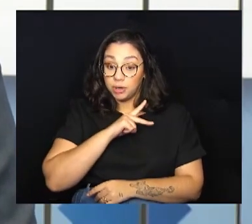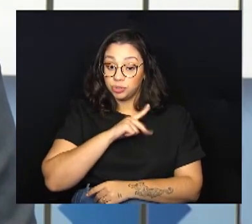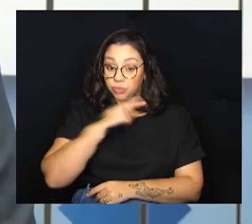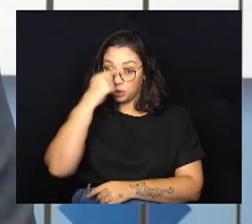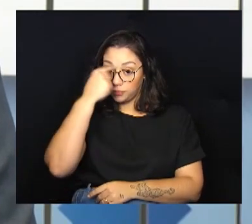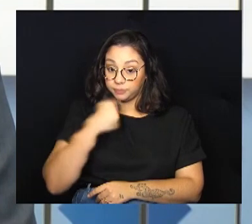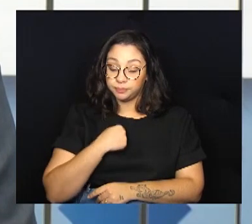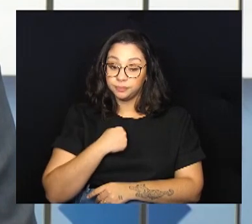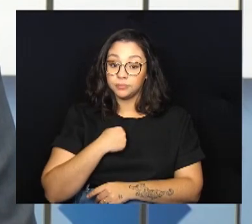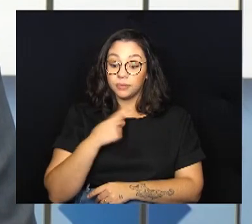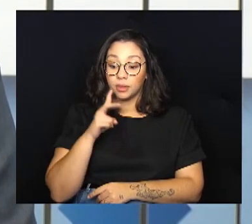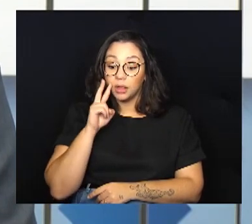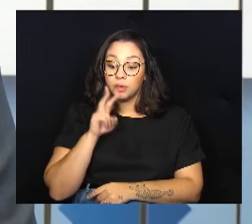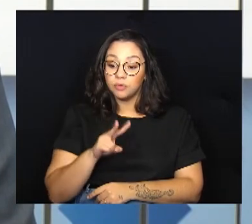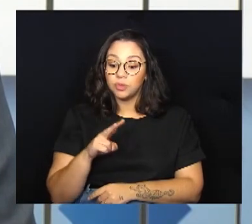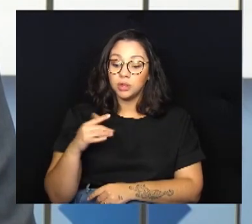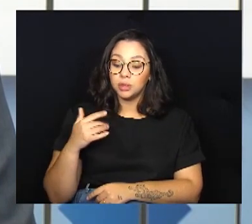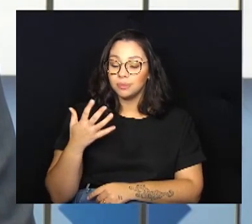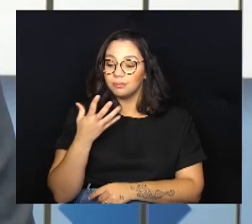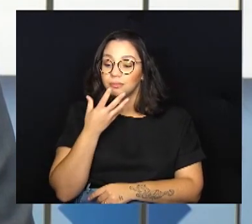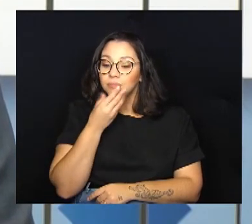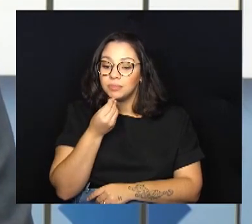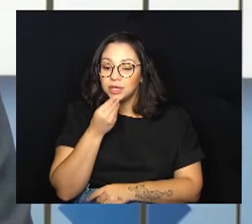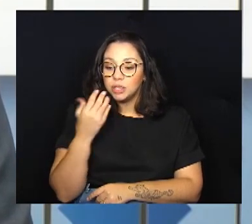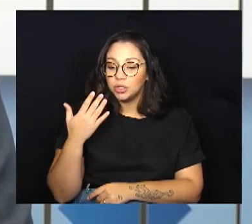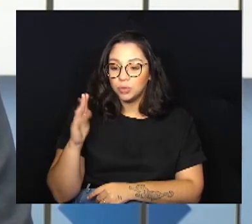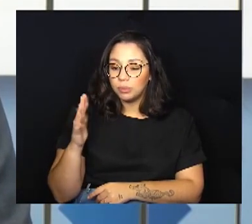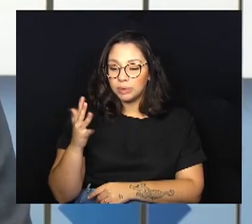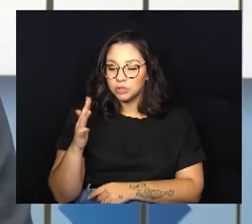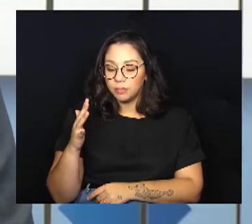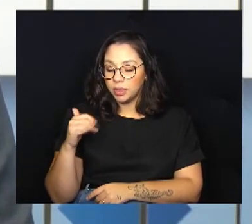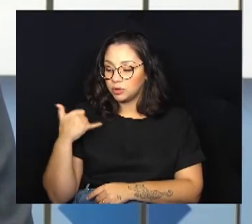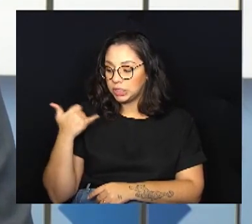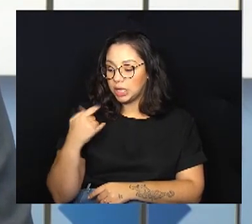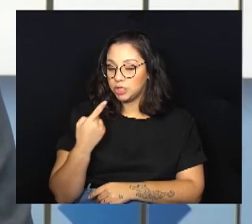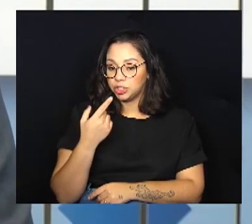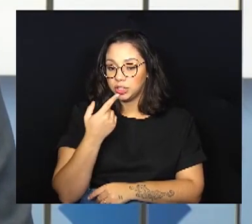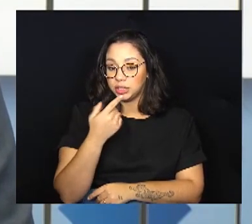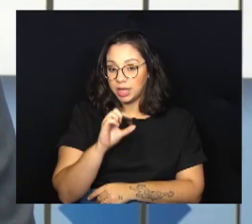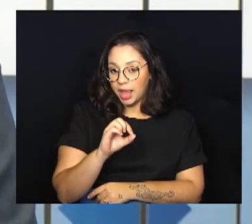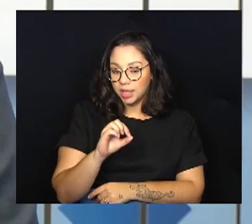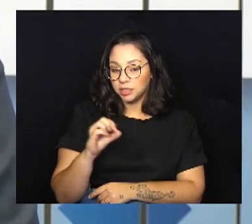pessoa. Essa pessoa não tem um trabalho, não tem um lugar para